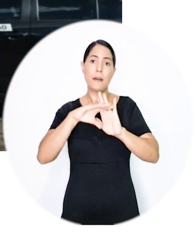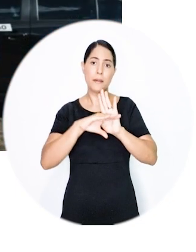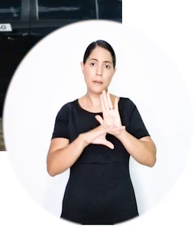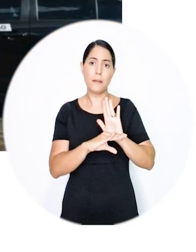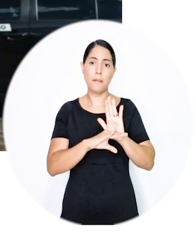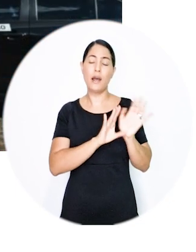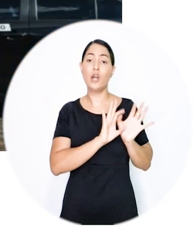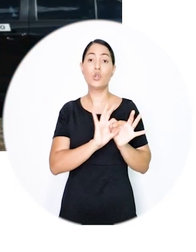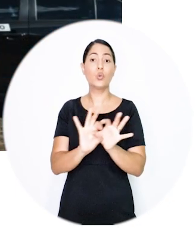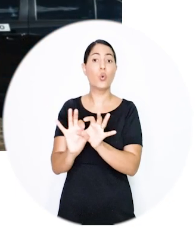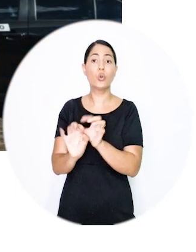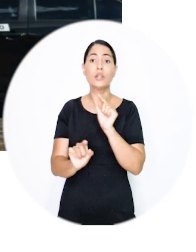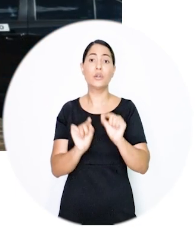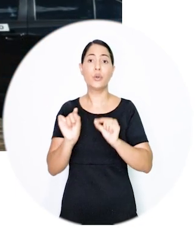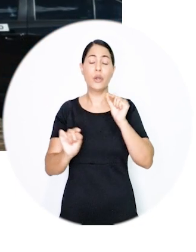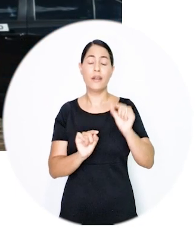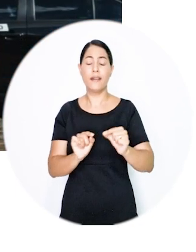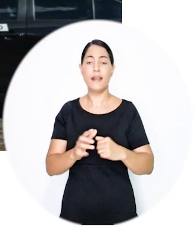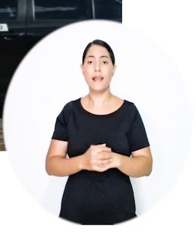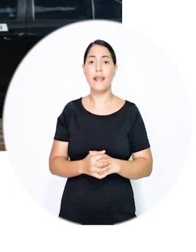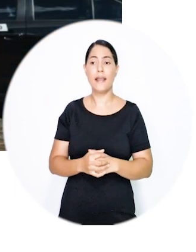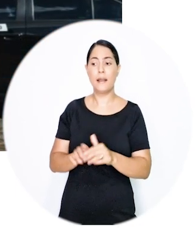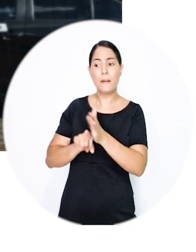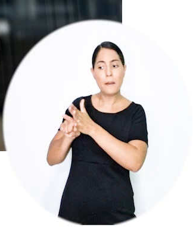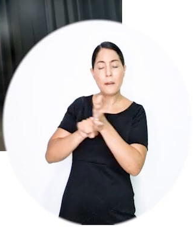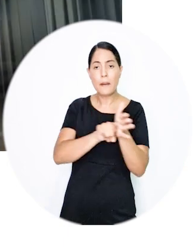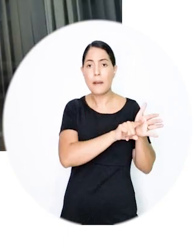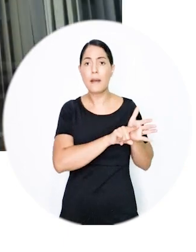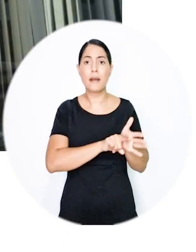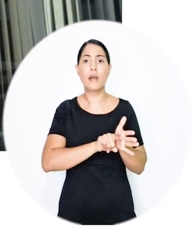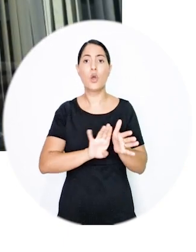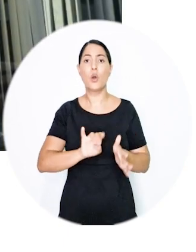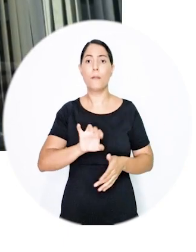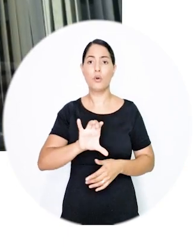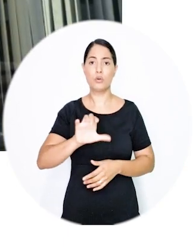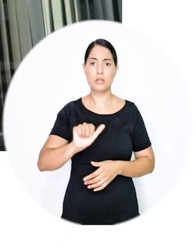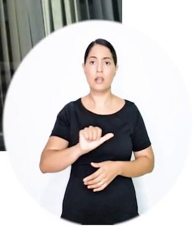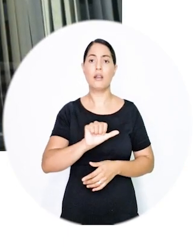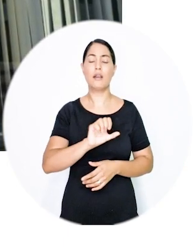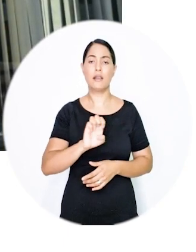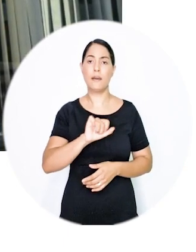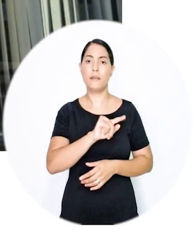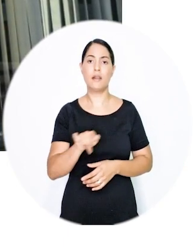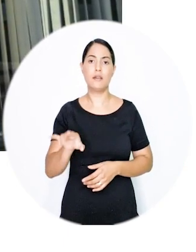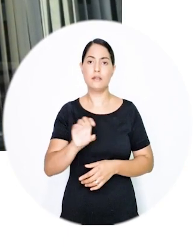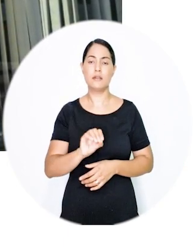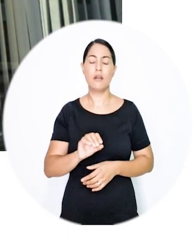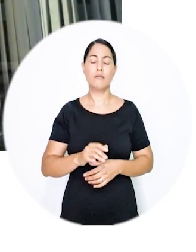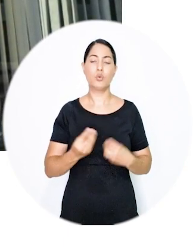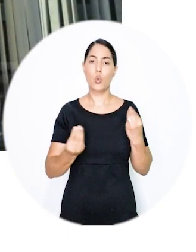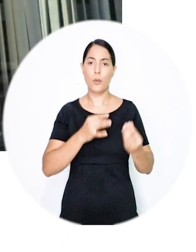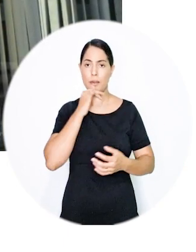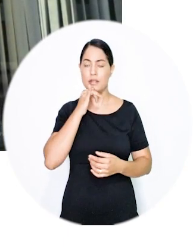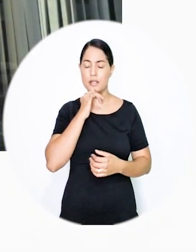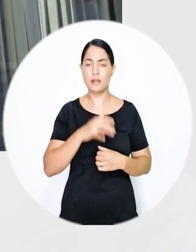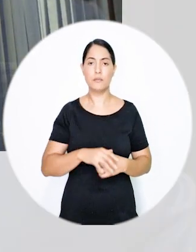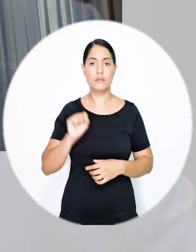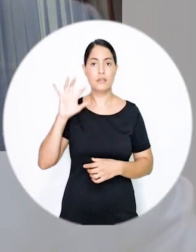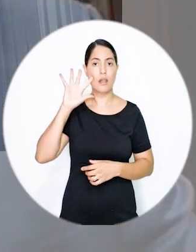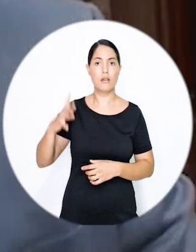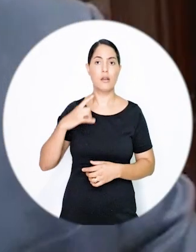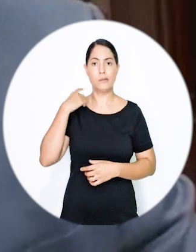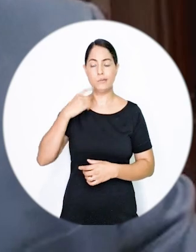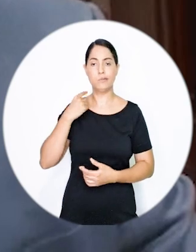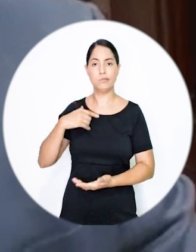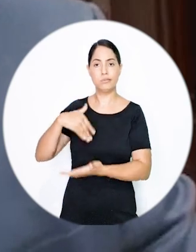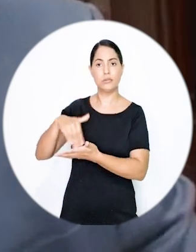na legislação no que tange a coleta de materiais de buscas e apreensões que